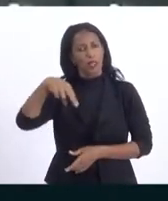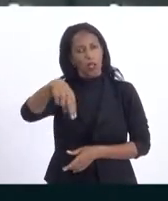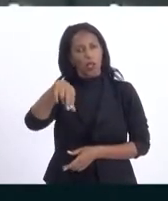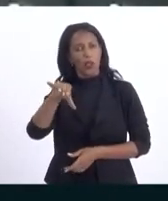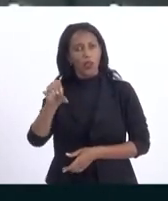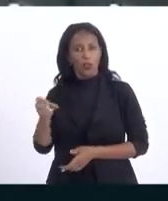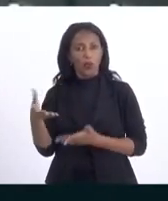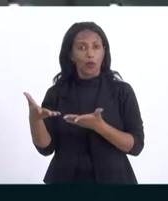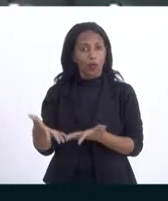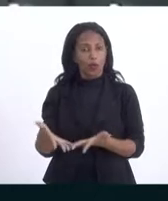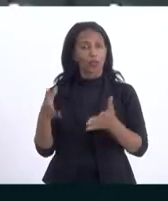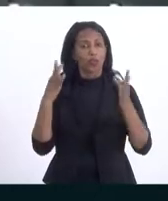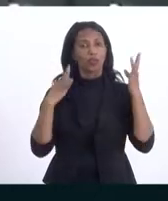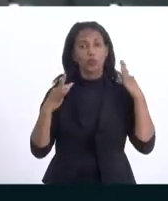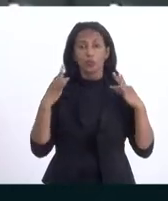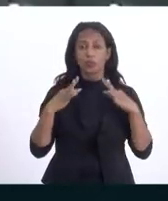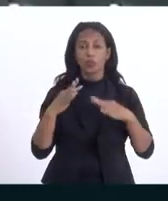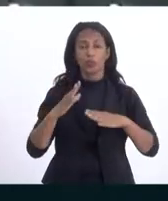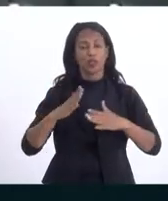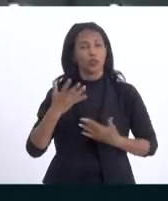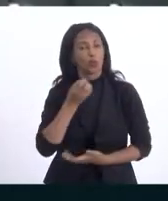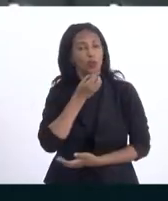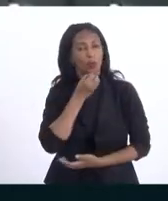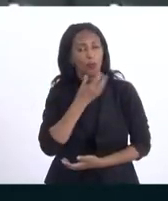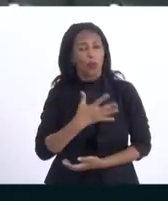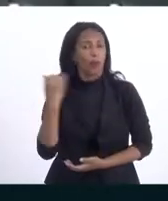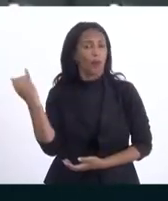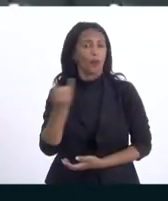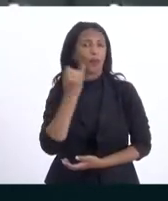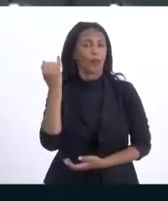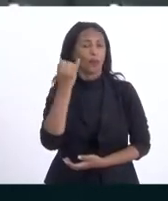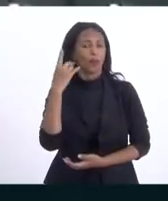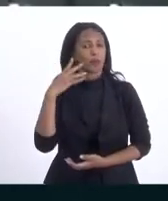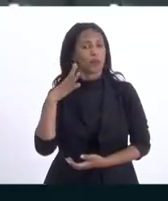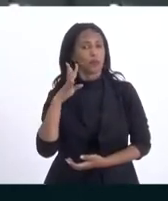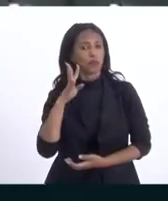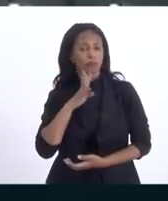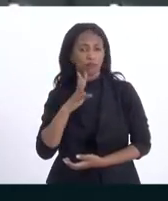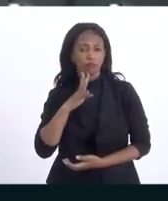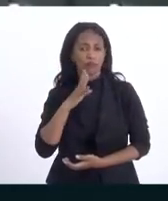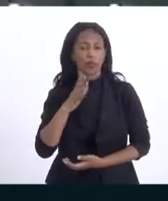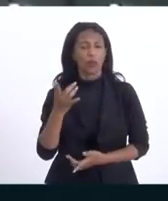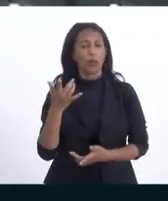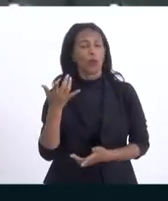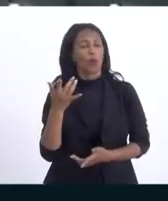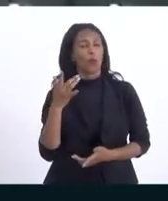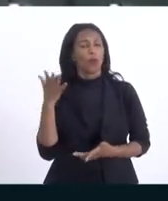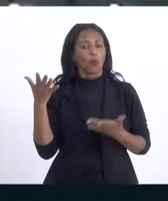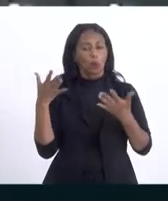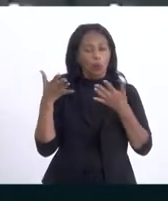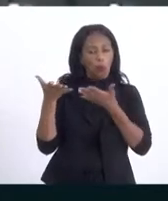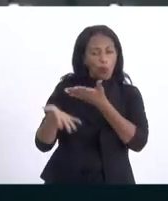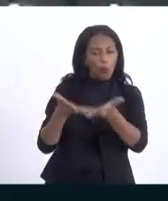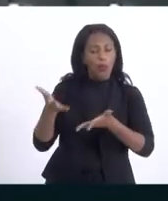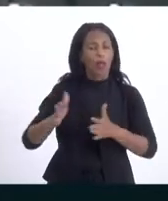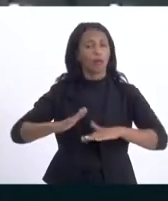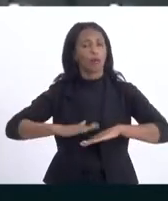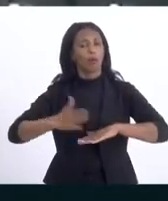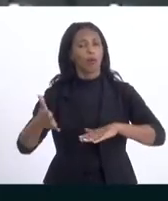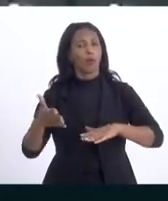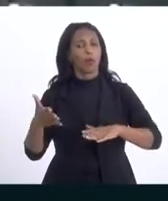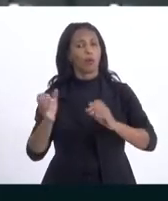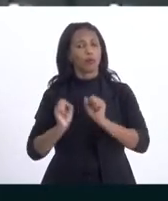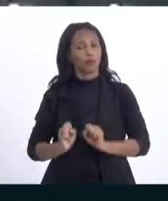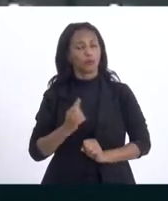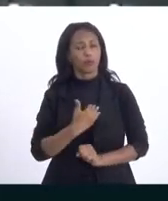Fluminense. E a questão do turismo, eu acho que vale a pena como indicação de uma atenção maior do poder público. Eu